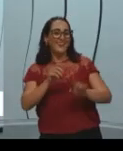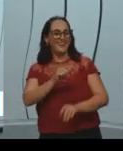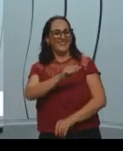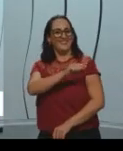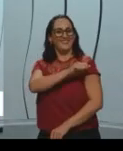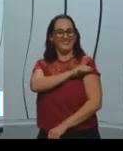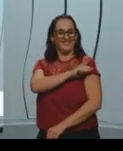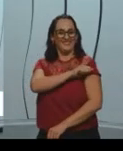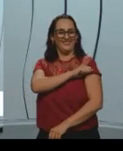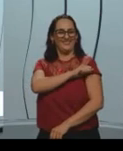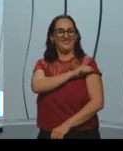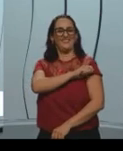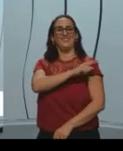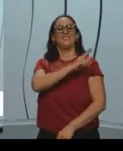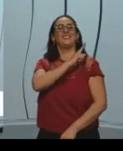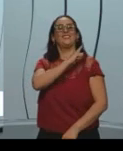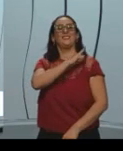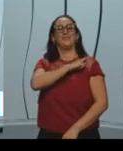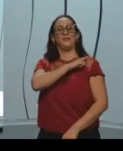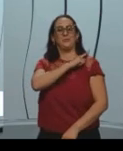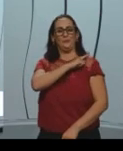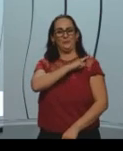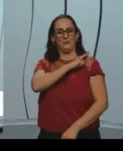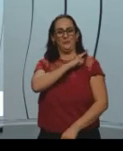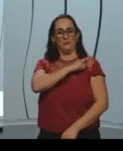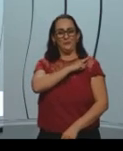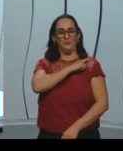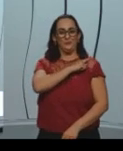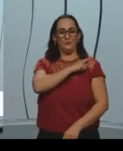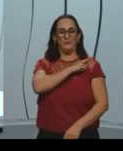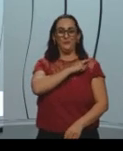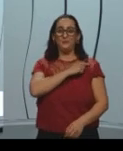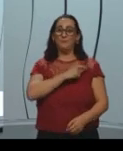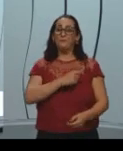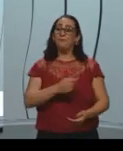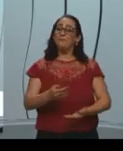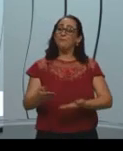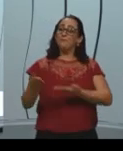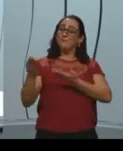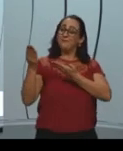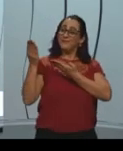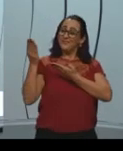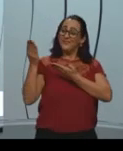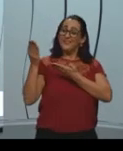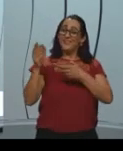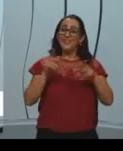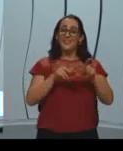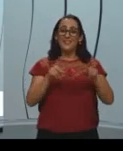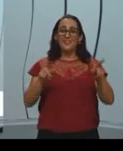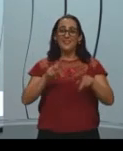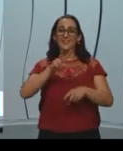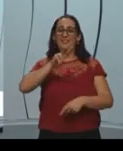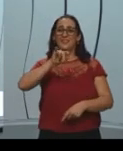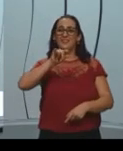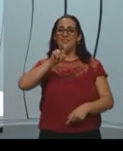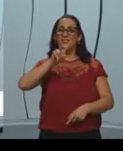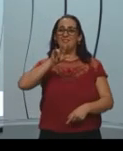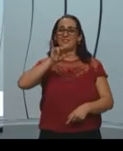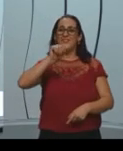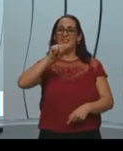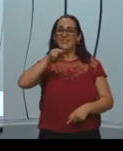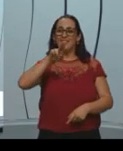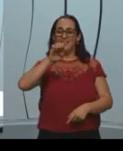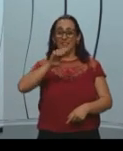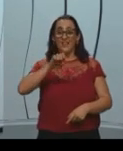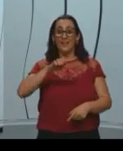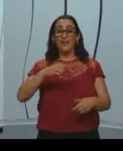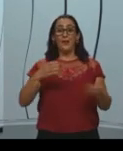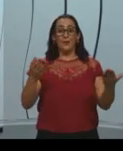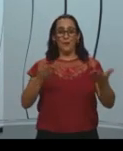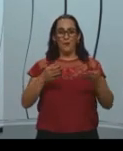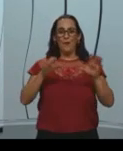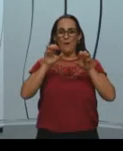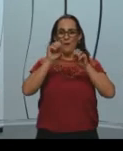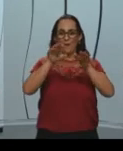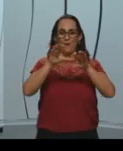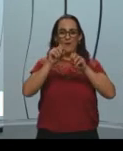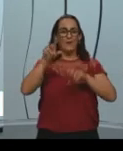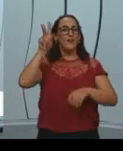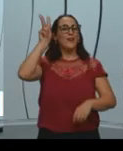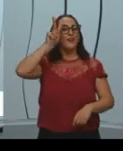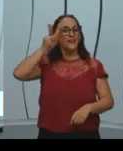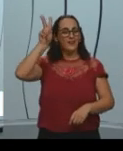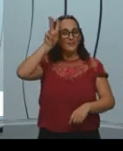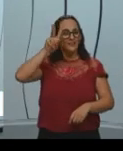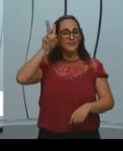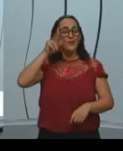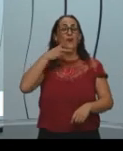aluna do primeiro ano do ensino médio. Eu sou Viviane Soares e estou aqui hoje para a gente ter uma aula de história a respeito